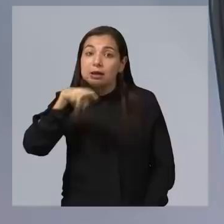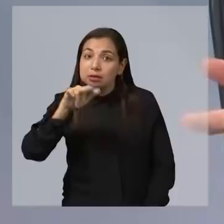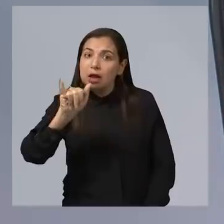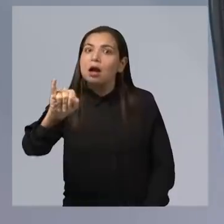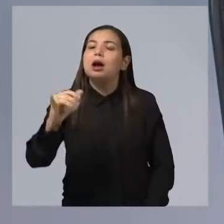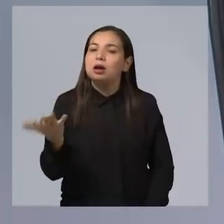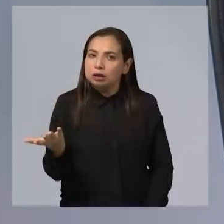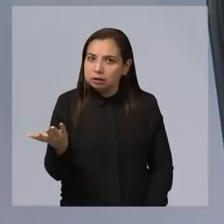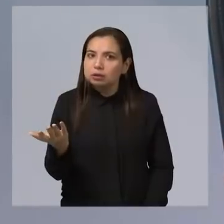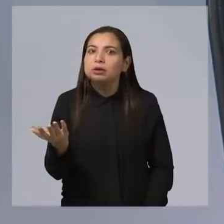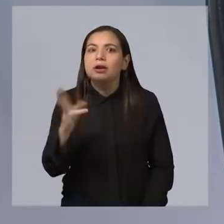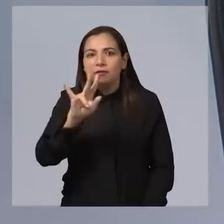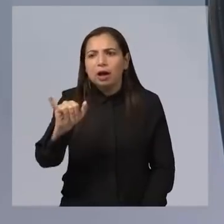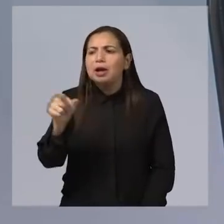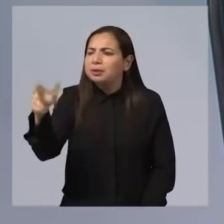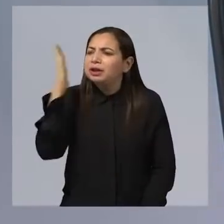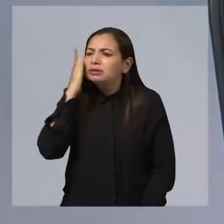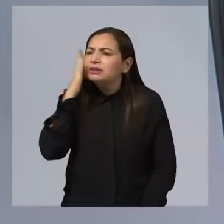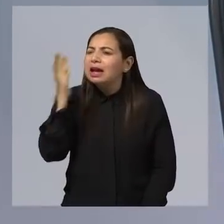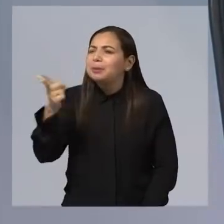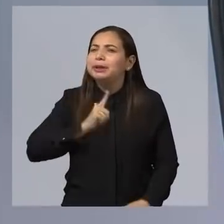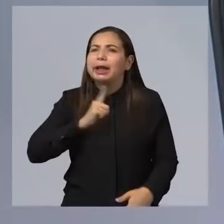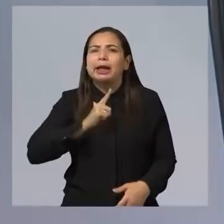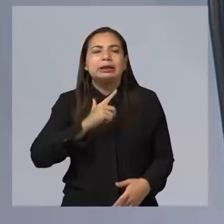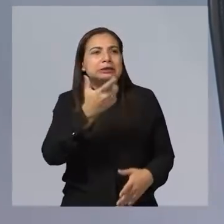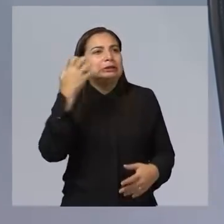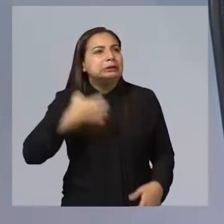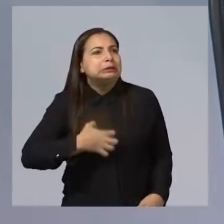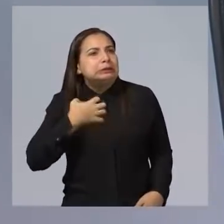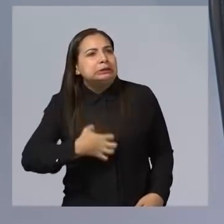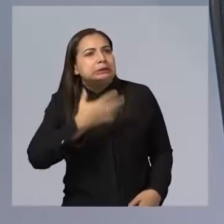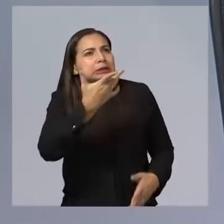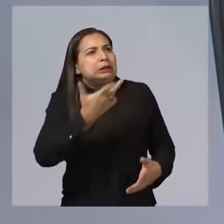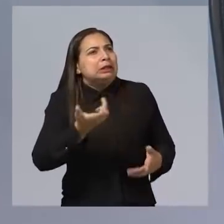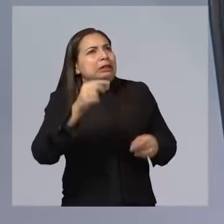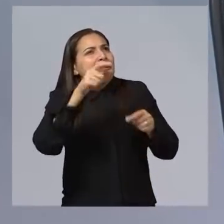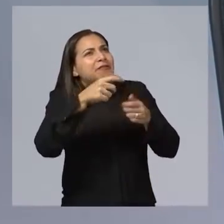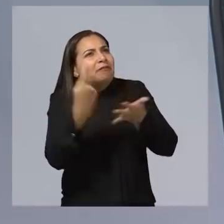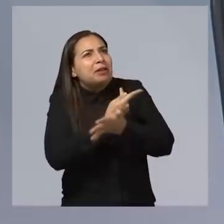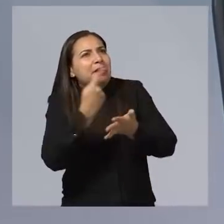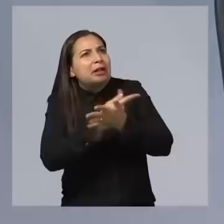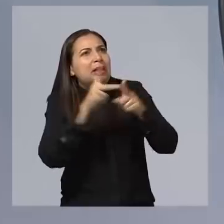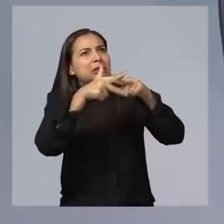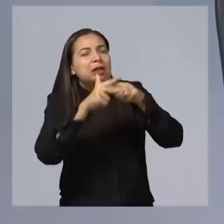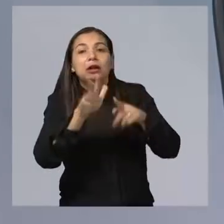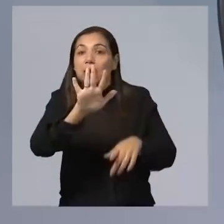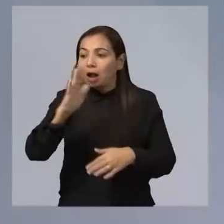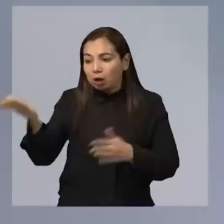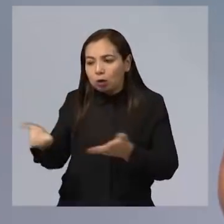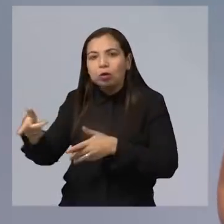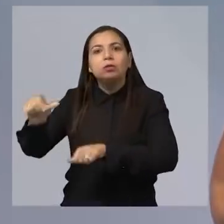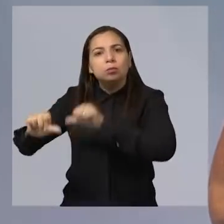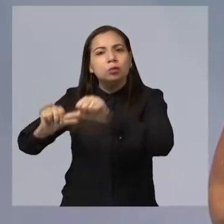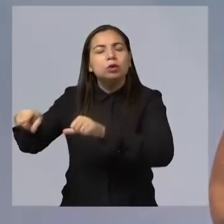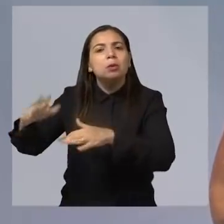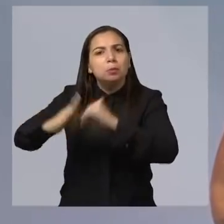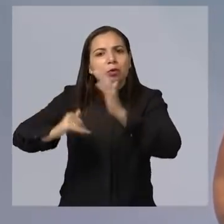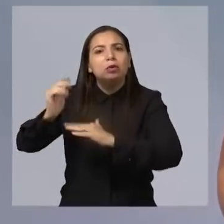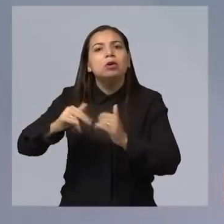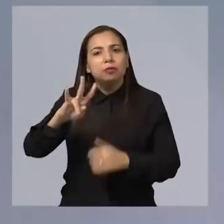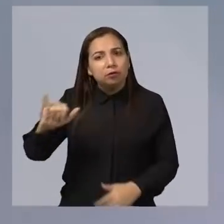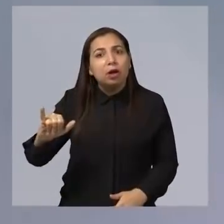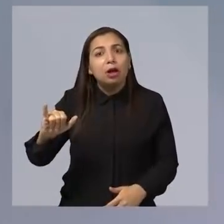deve ter morrido de raiva com pedreiro, com eletricista, liga um chuveiro, pega fogo, né? A gente vai dar um profissional. E com isso eu vou ter um retorno para o